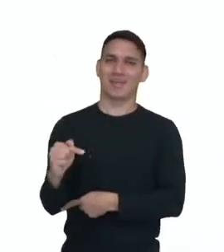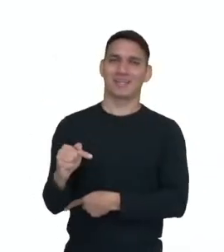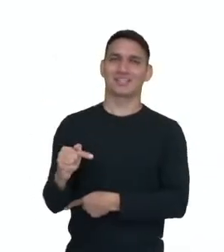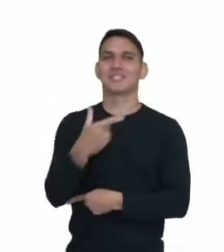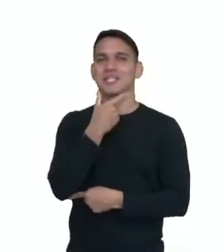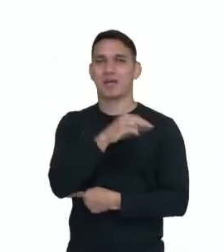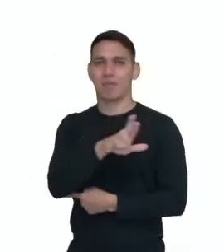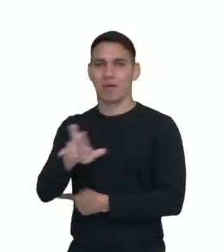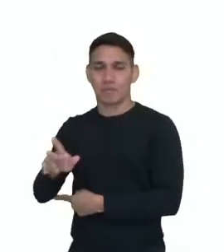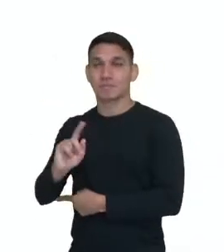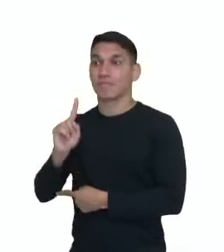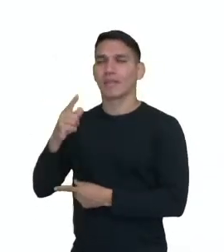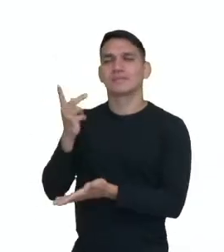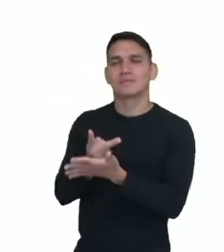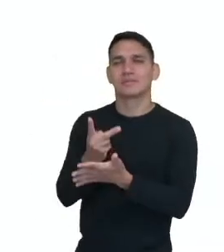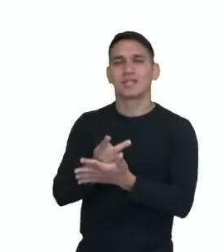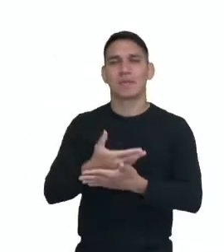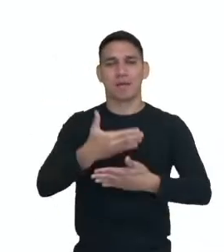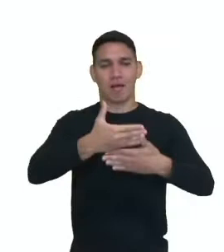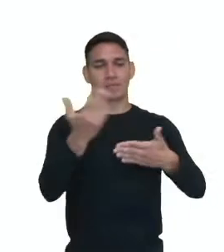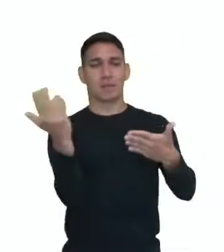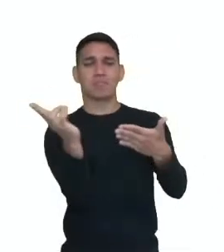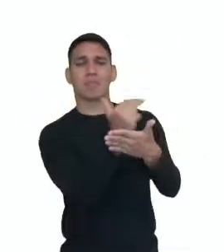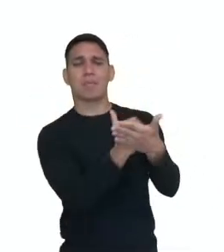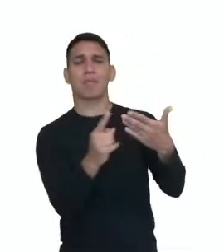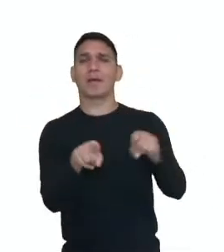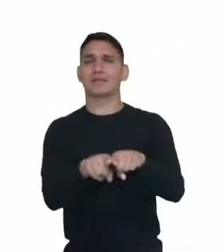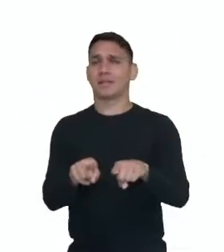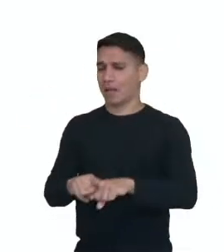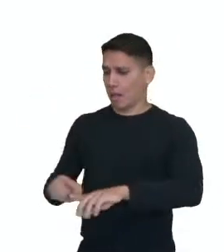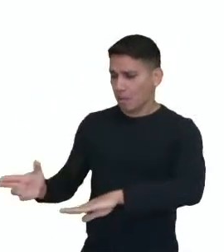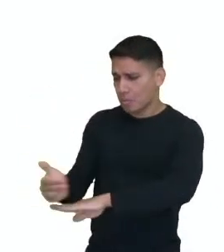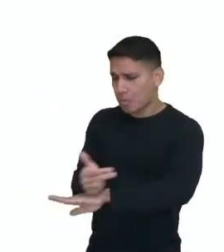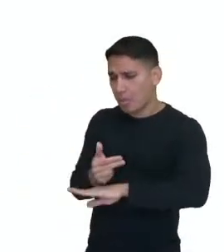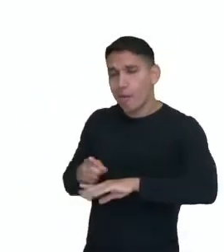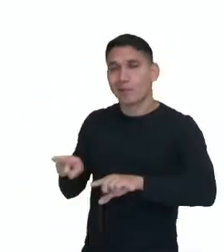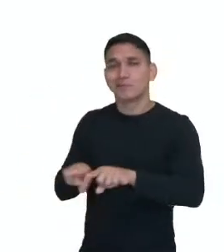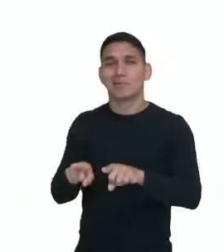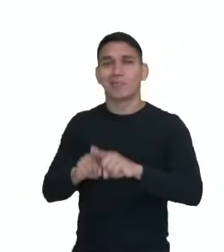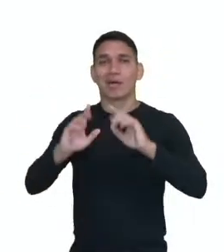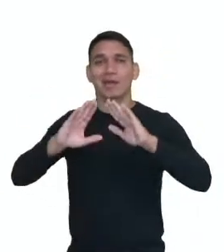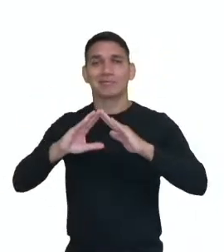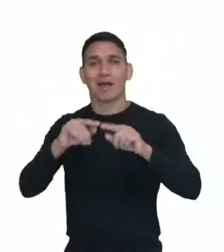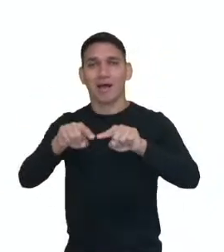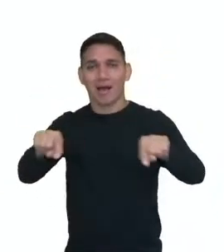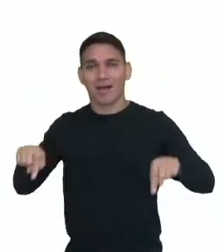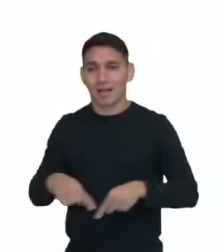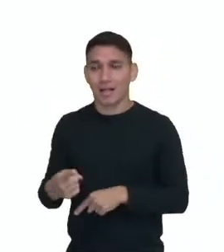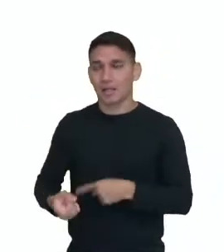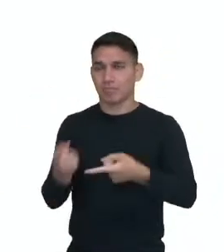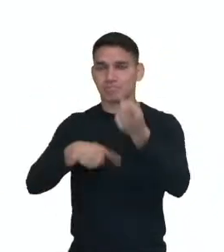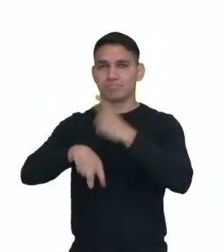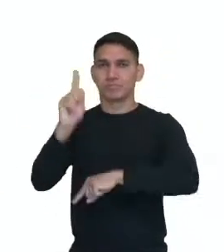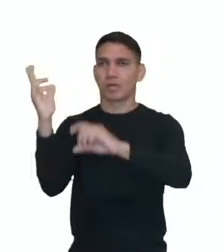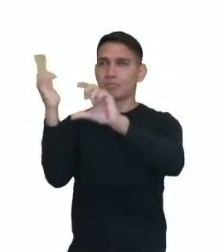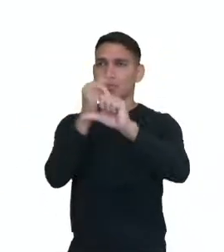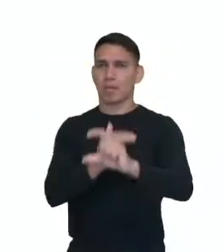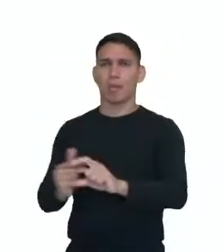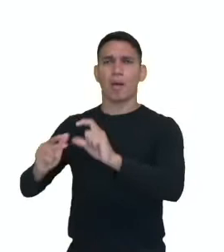nas paredes de casa, nas calçadas e salas de aula, tornou-se cartunista, escritor,